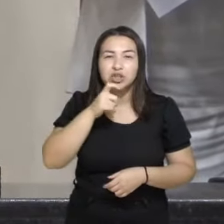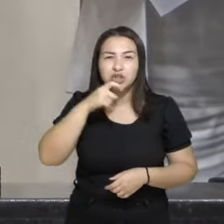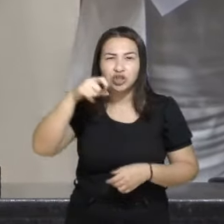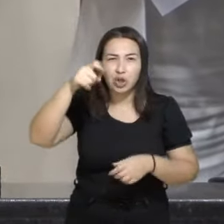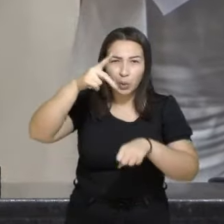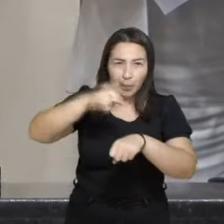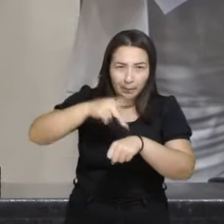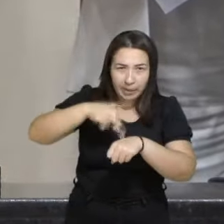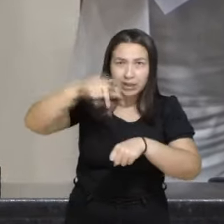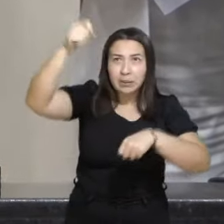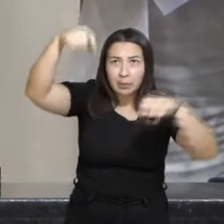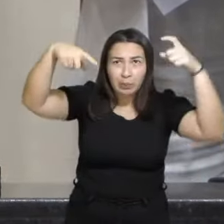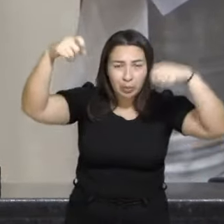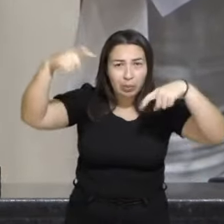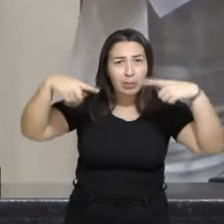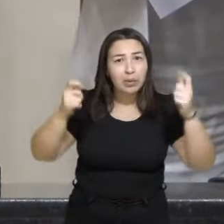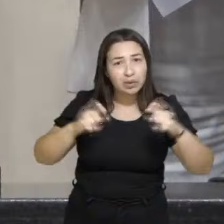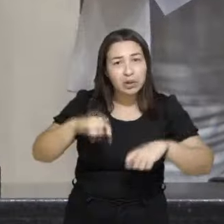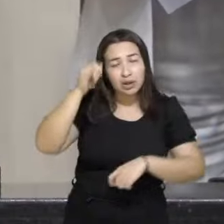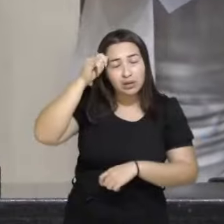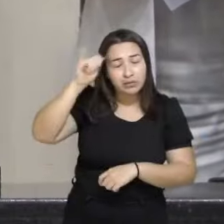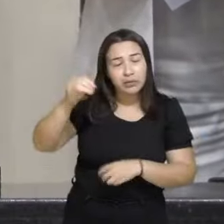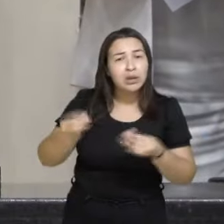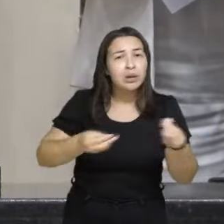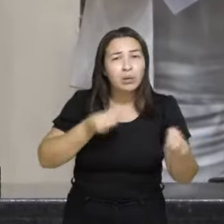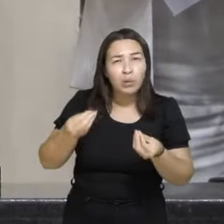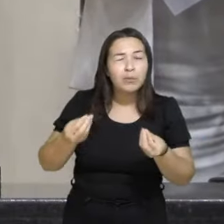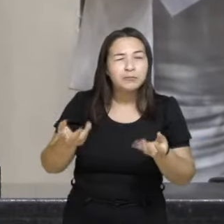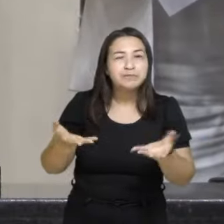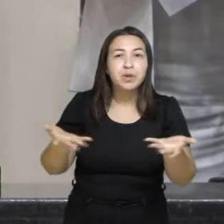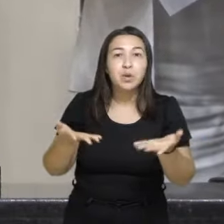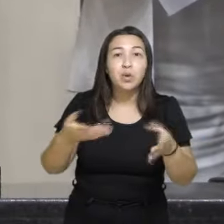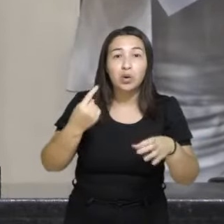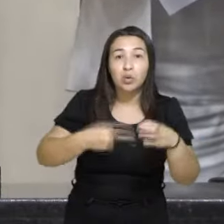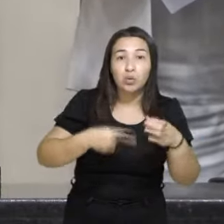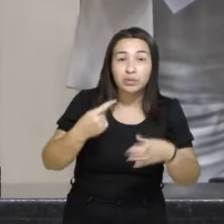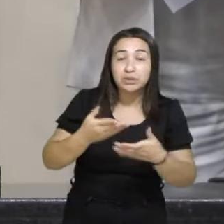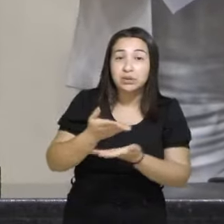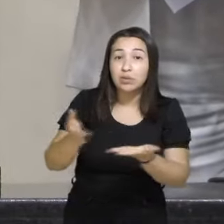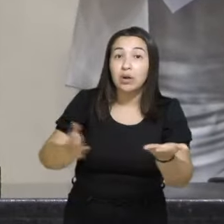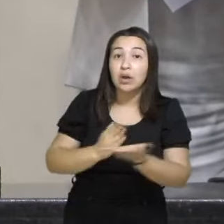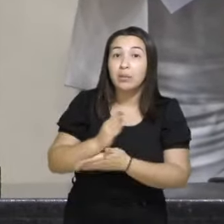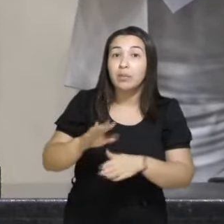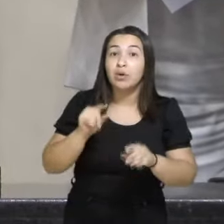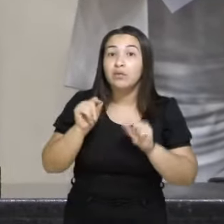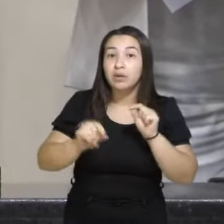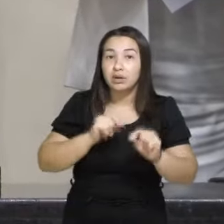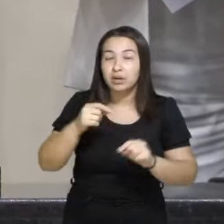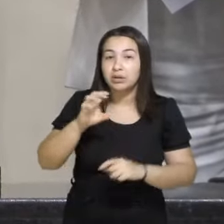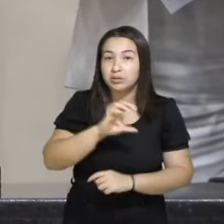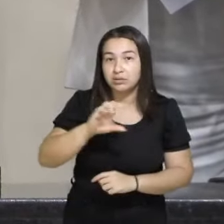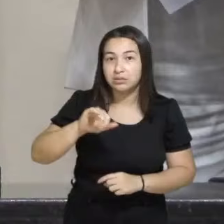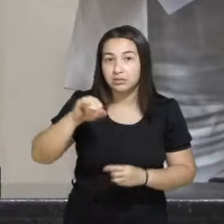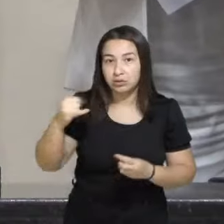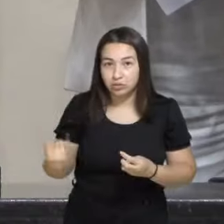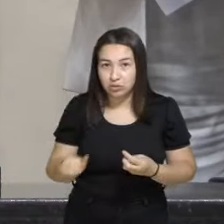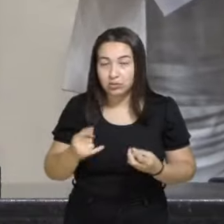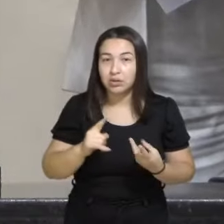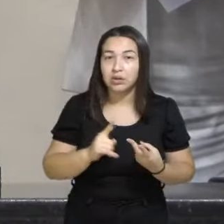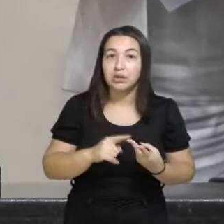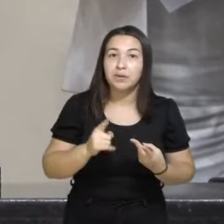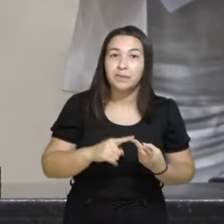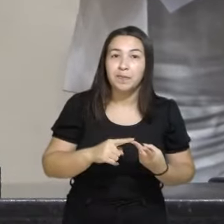substitutiva global e pareceres favoráveis das comissões de Constituição e Justiça, relatoria deputado Fabiano da Luz, Comissão de Finanças e Tributação,